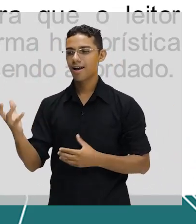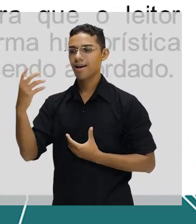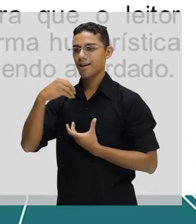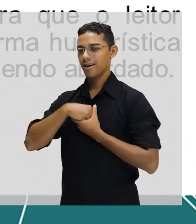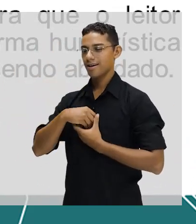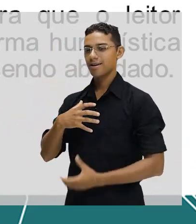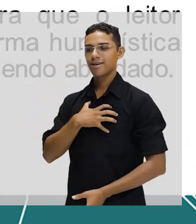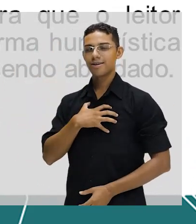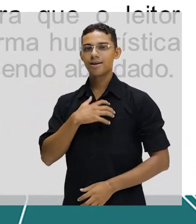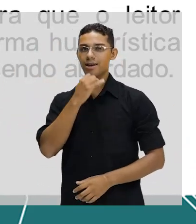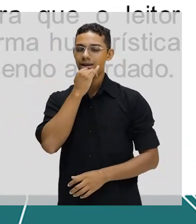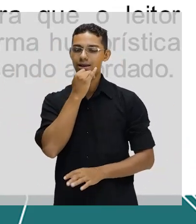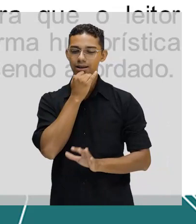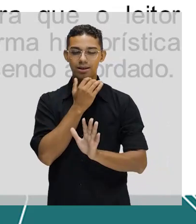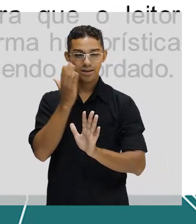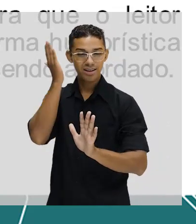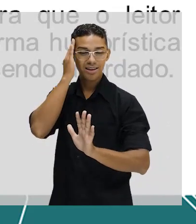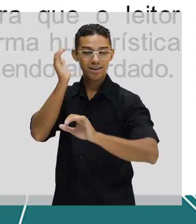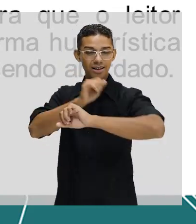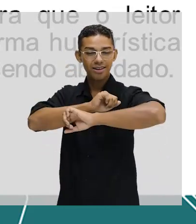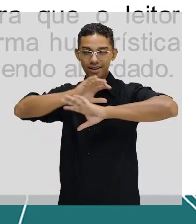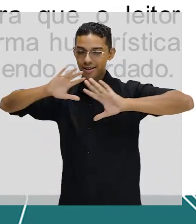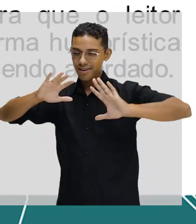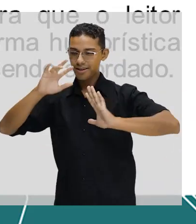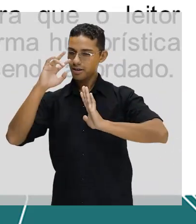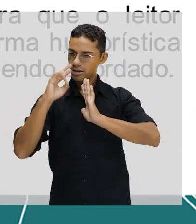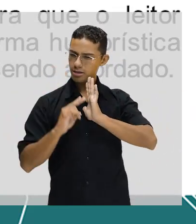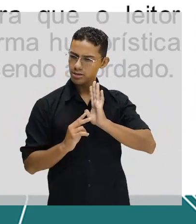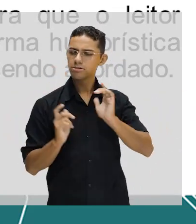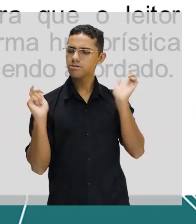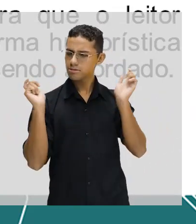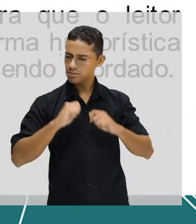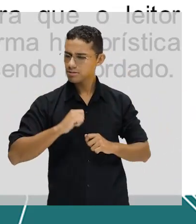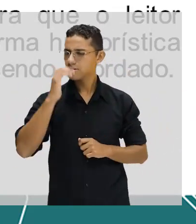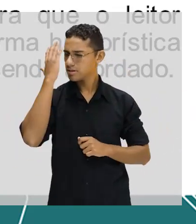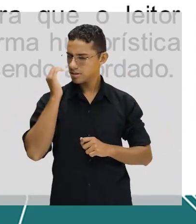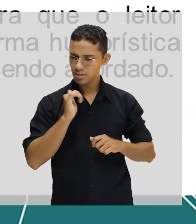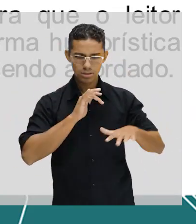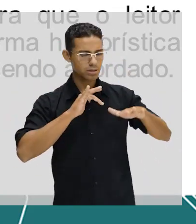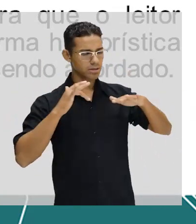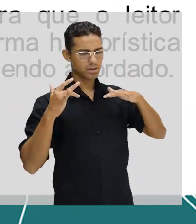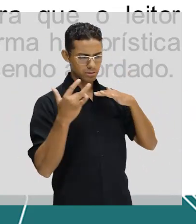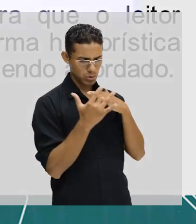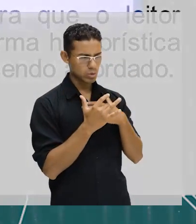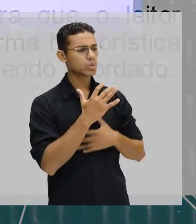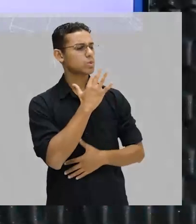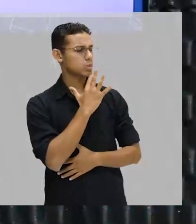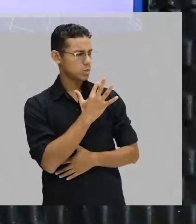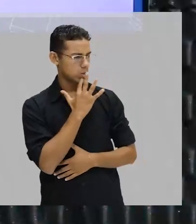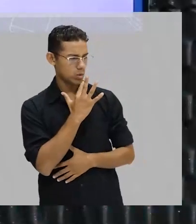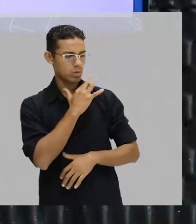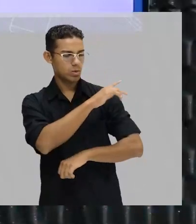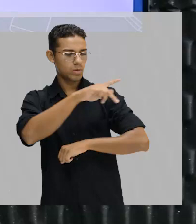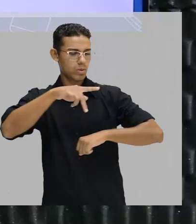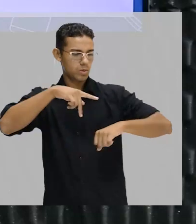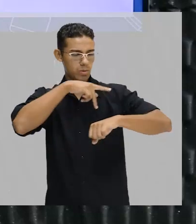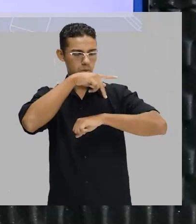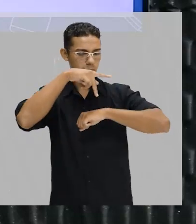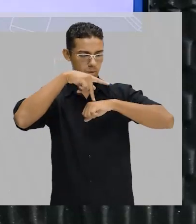ele. Então, assim, entende-se que o leitor ele sabe o que é uma rede social e ele sabe que o país passa por